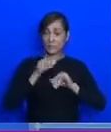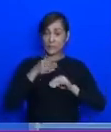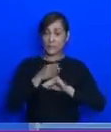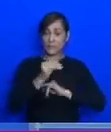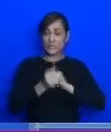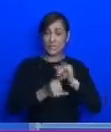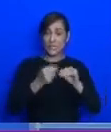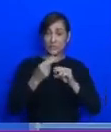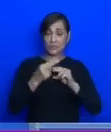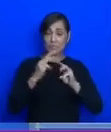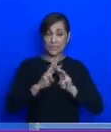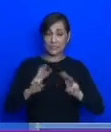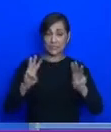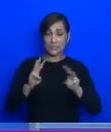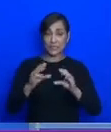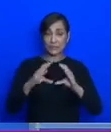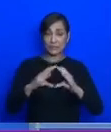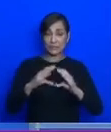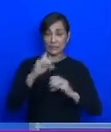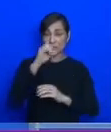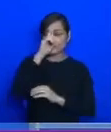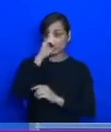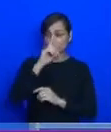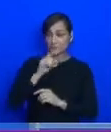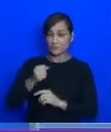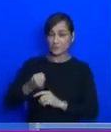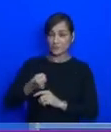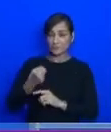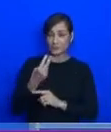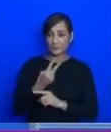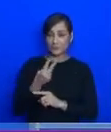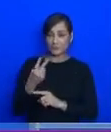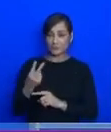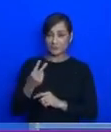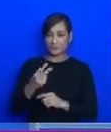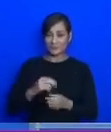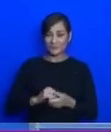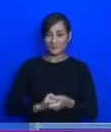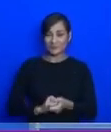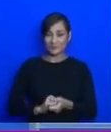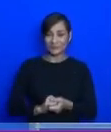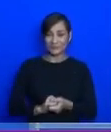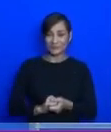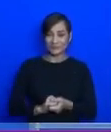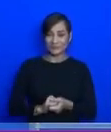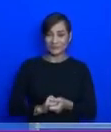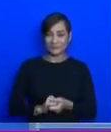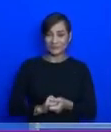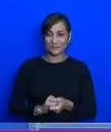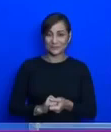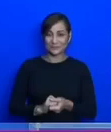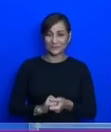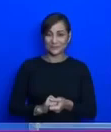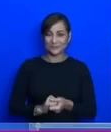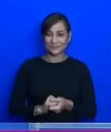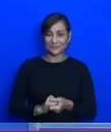página da Caixa. Bola amarela, número 22. Amarela,